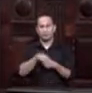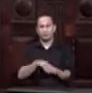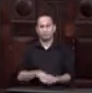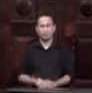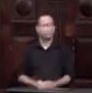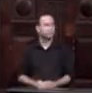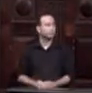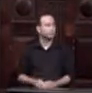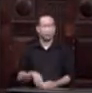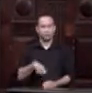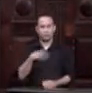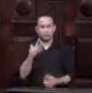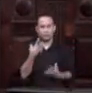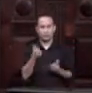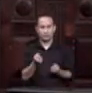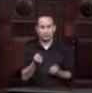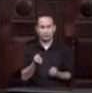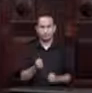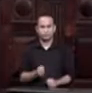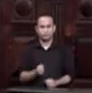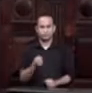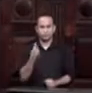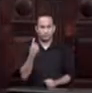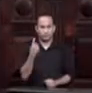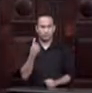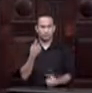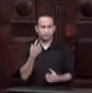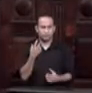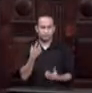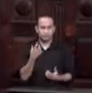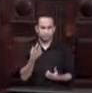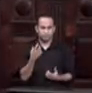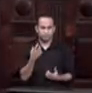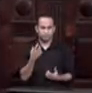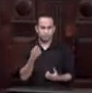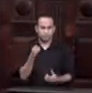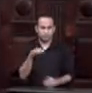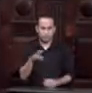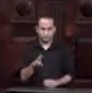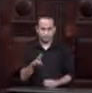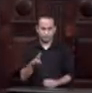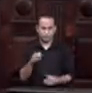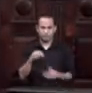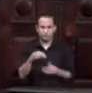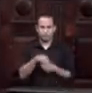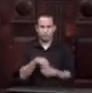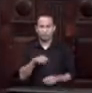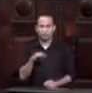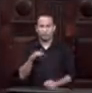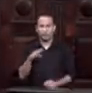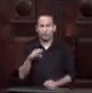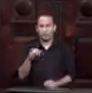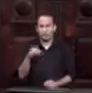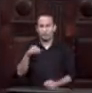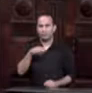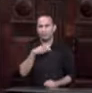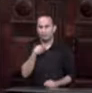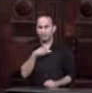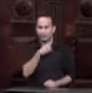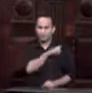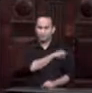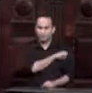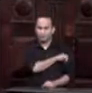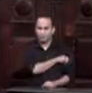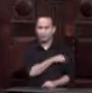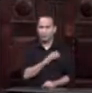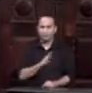Os senhores que aprovam permaneçam como estão, rejeitado. Com voto sim, deputado Tio Carlos, Jânio Mendes, Zeidan, Flávio Serafini, Marta, enfermeira,